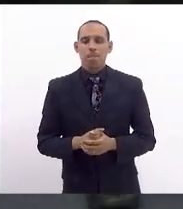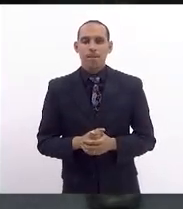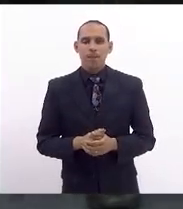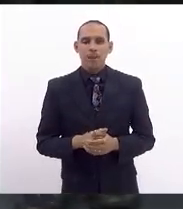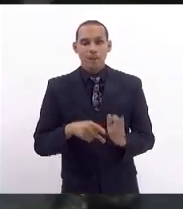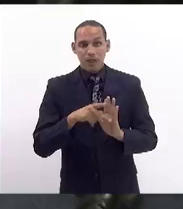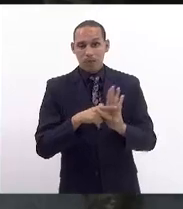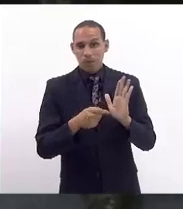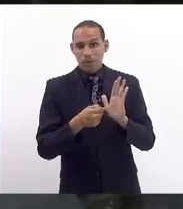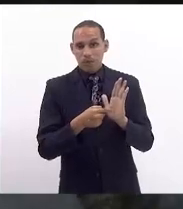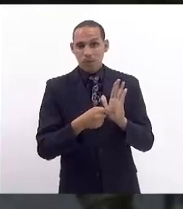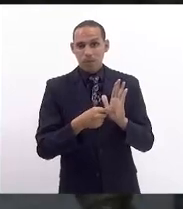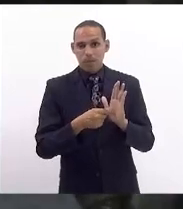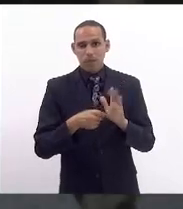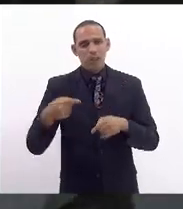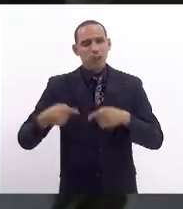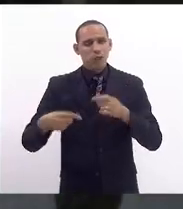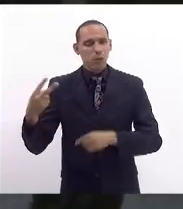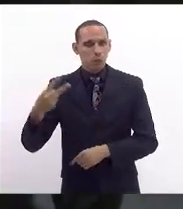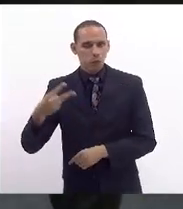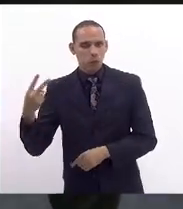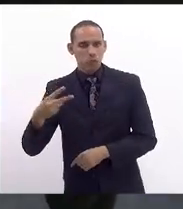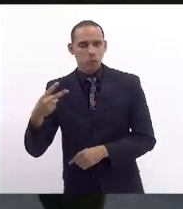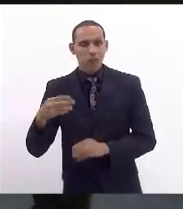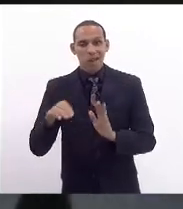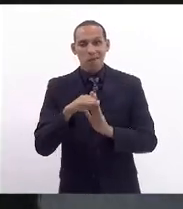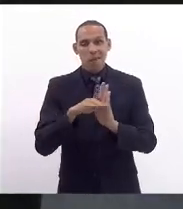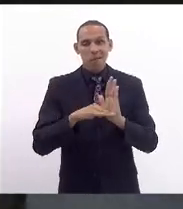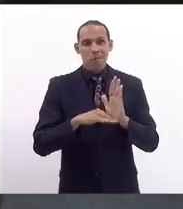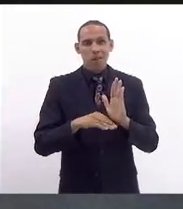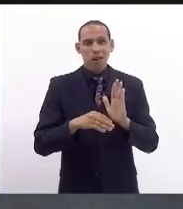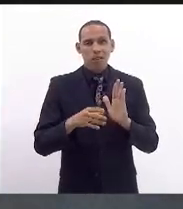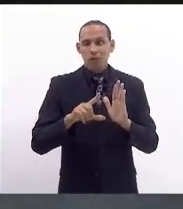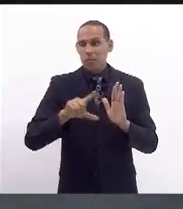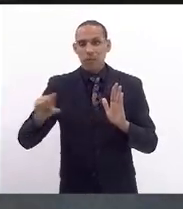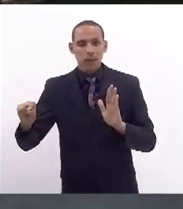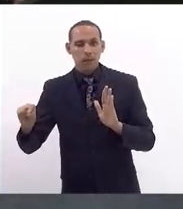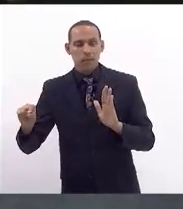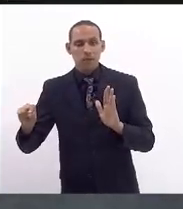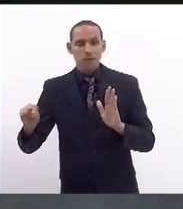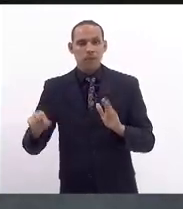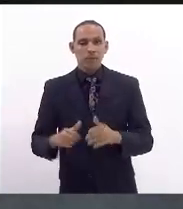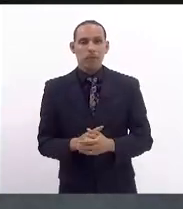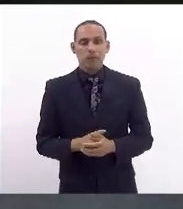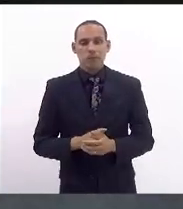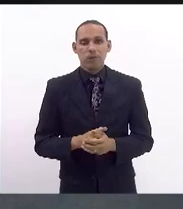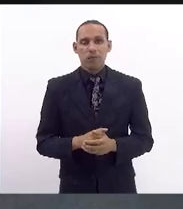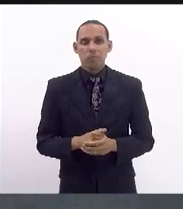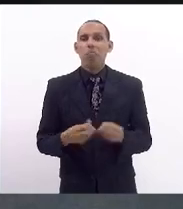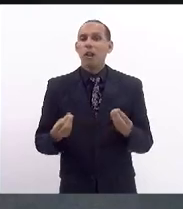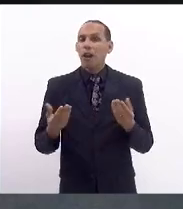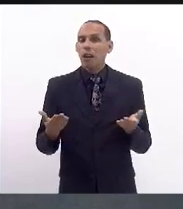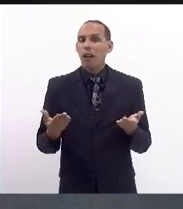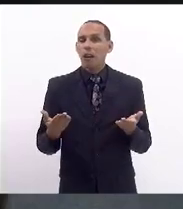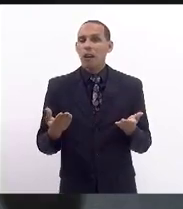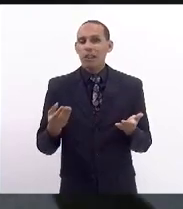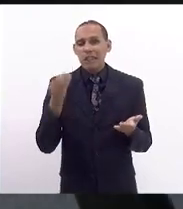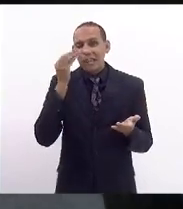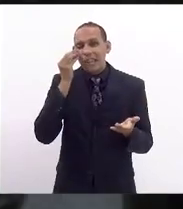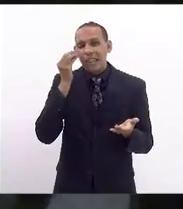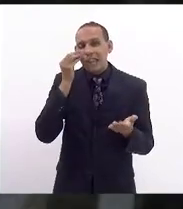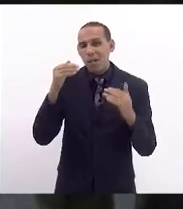quando tá vendo segunda saiu de pauta e fala que tentasse